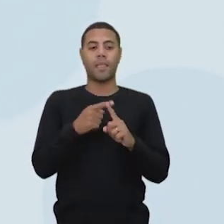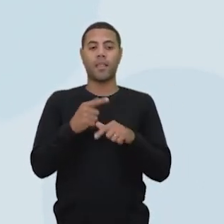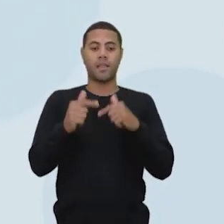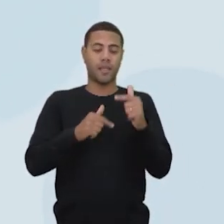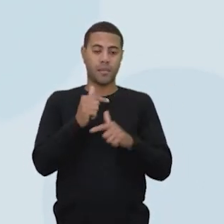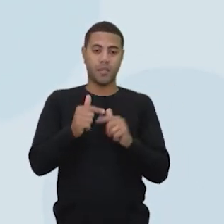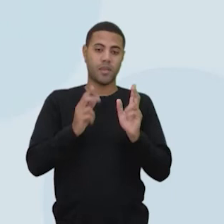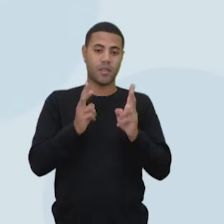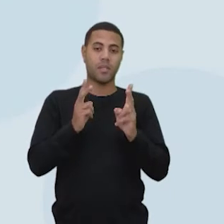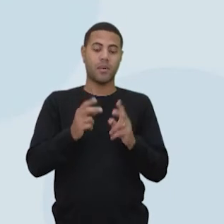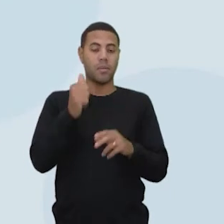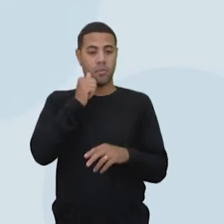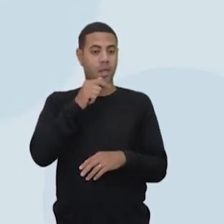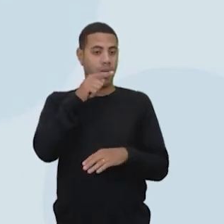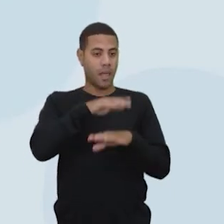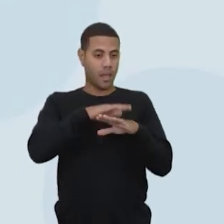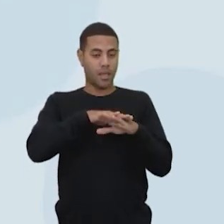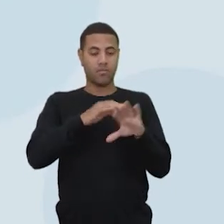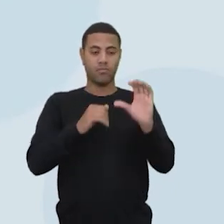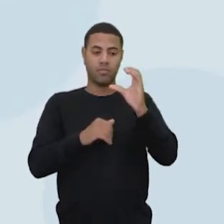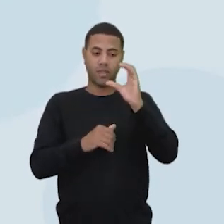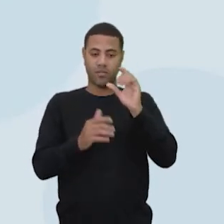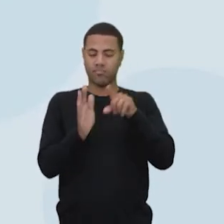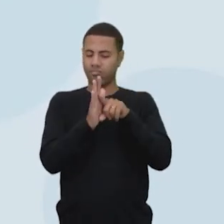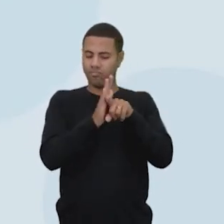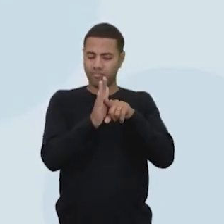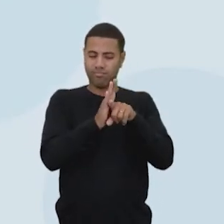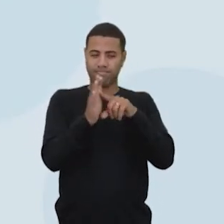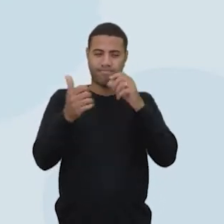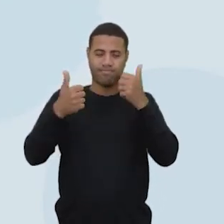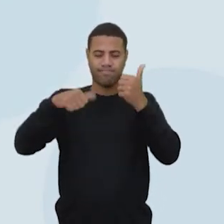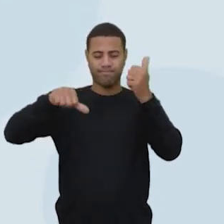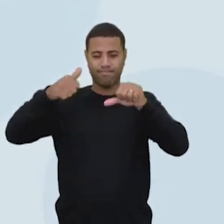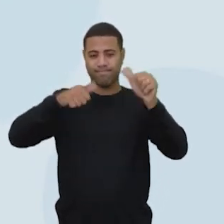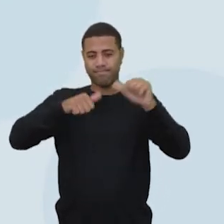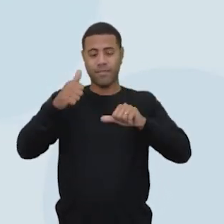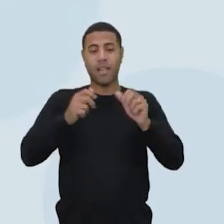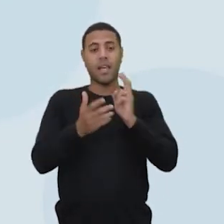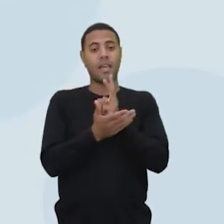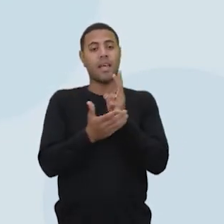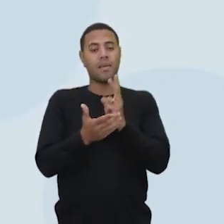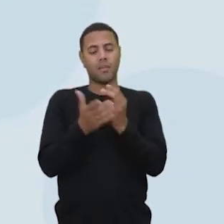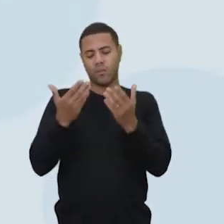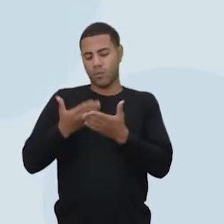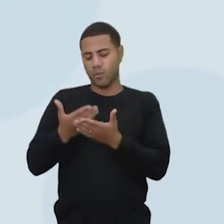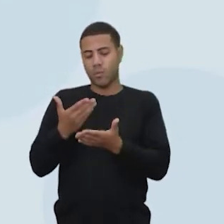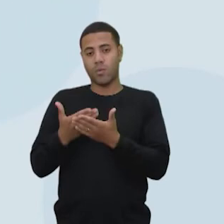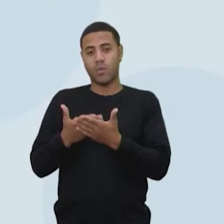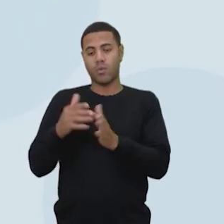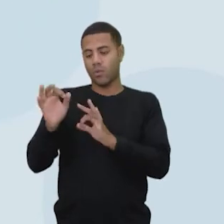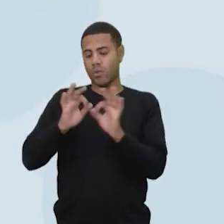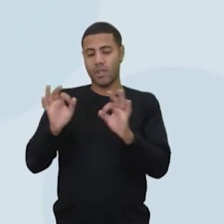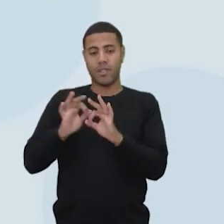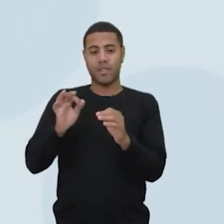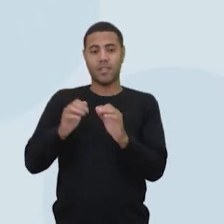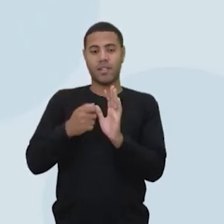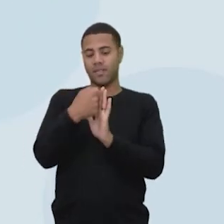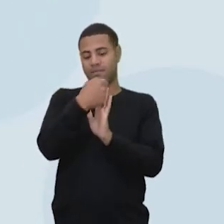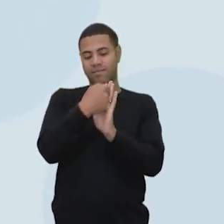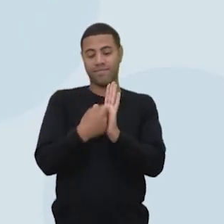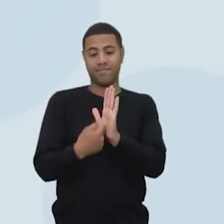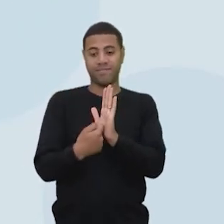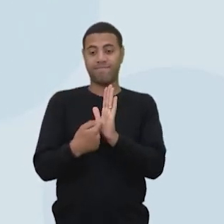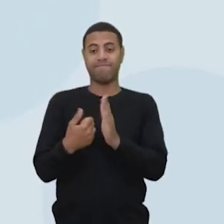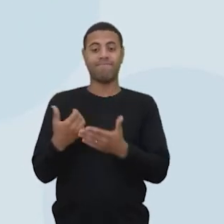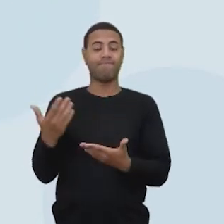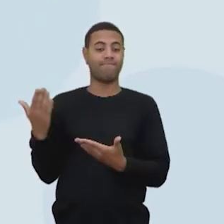trabalho extraordinário dessa cientista. E ela era extremamente organizada ali nas suas anotações. Tá?